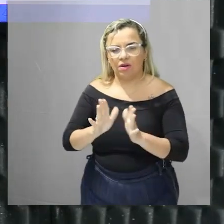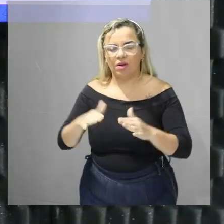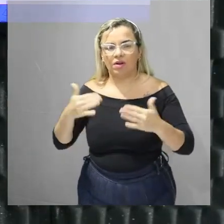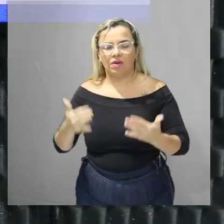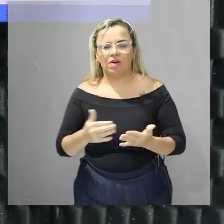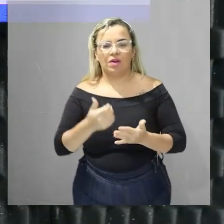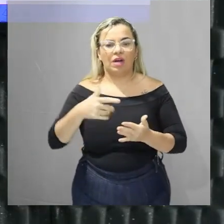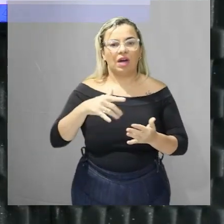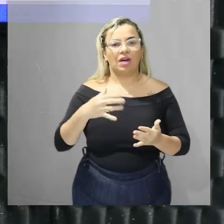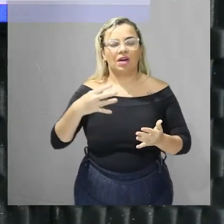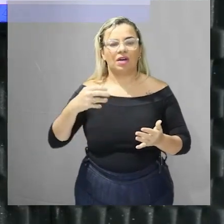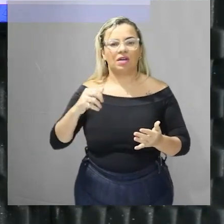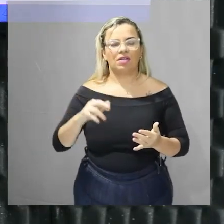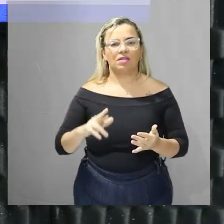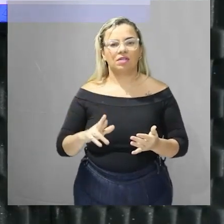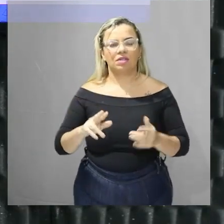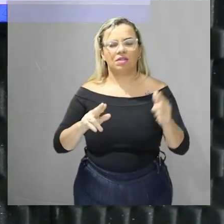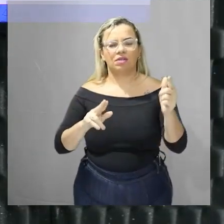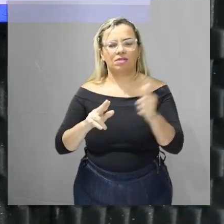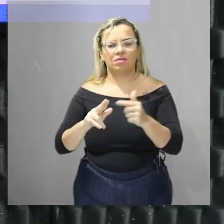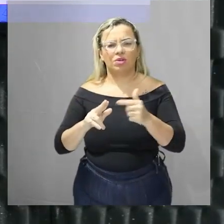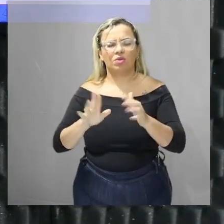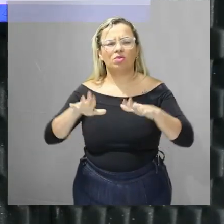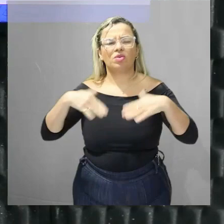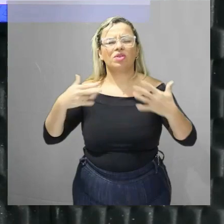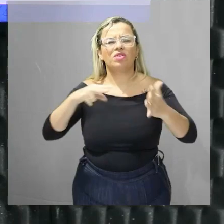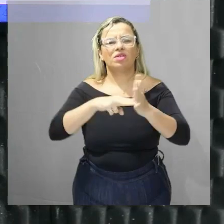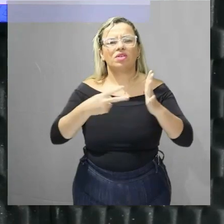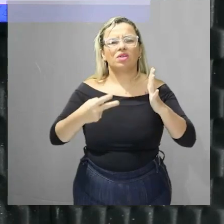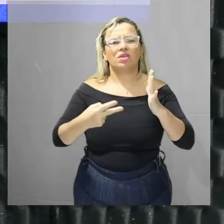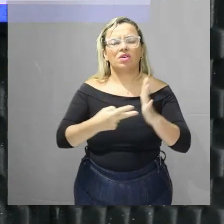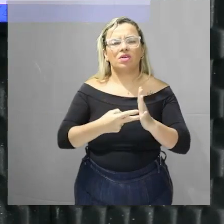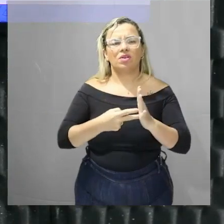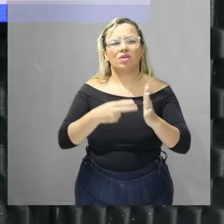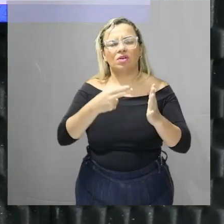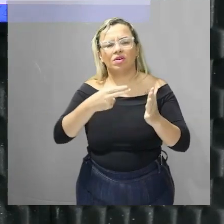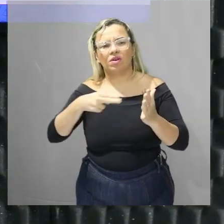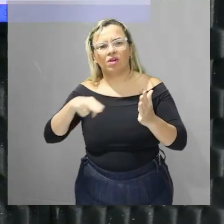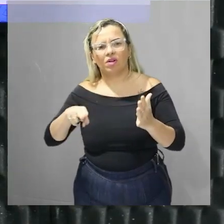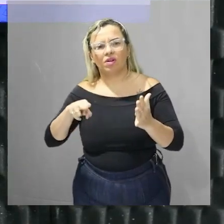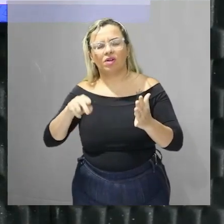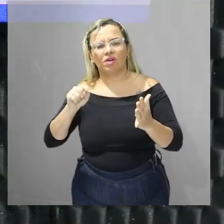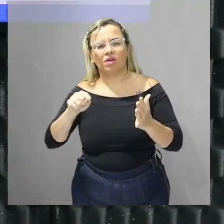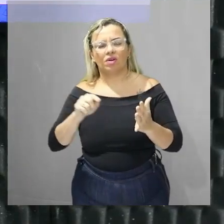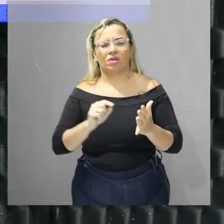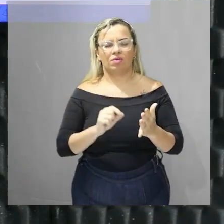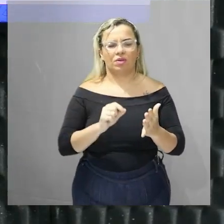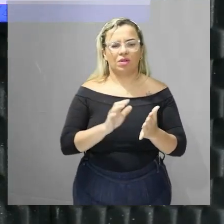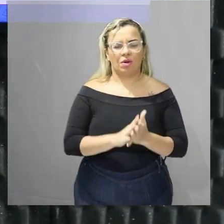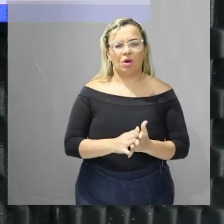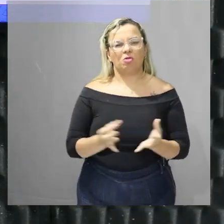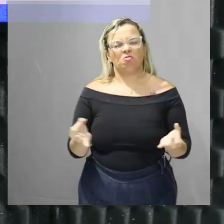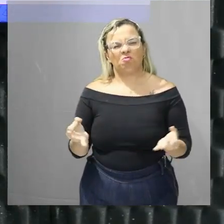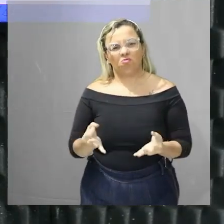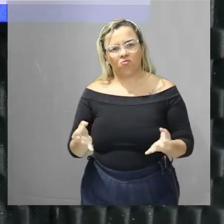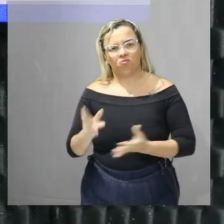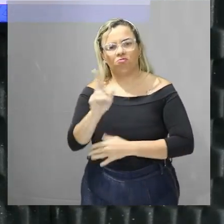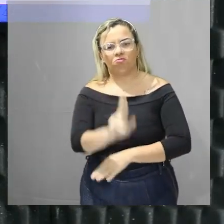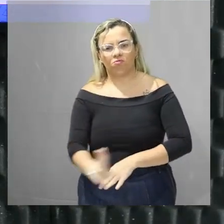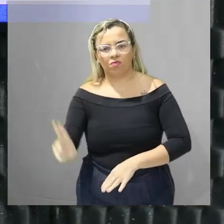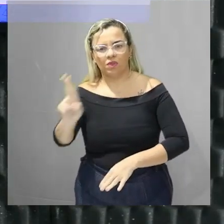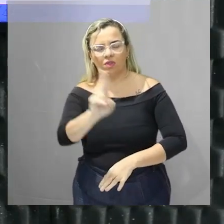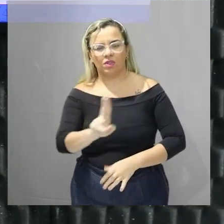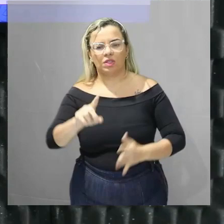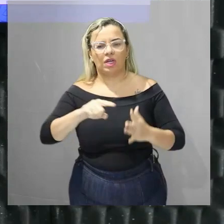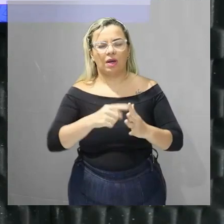a máquina. Olha aí, galera. Marcos, o que é esse azeitar a máquina? É chamado dar o ponto na máquina, deixar ela pronta para a utilização.